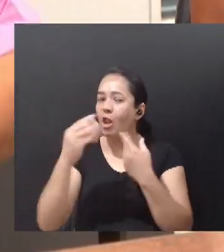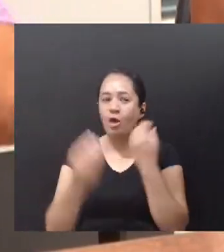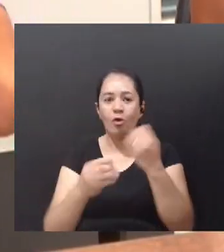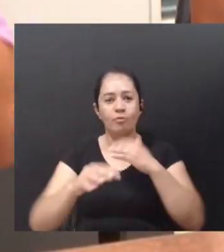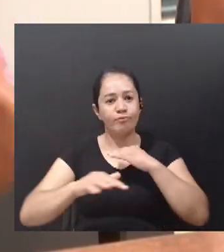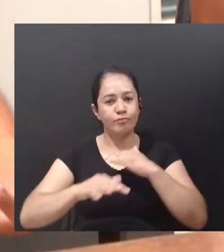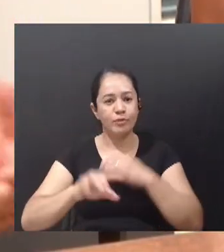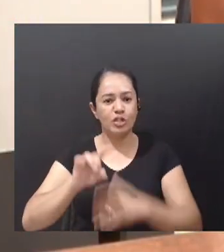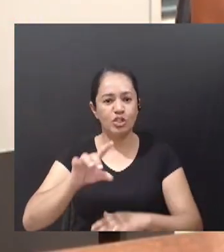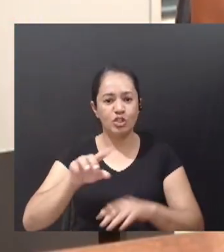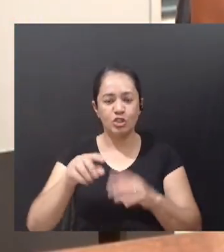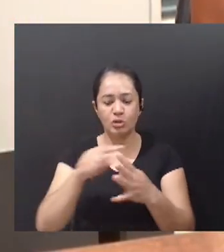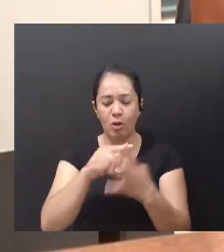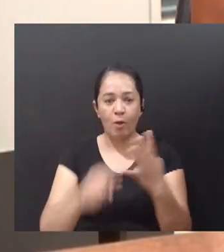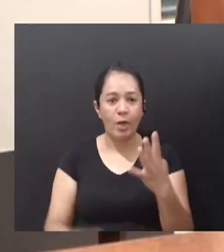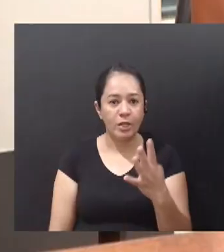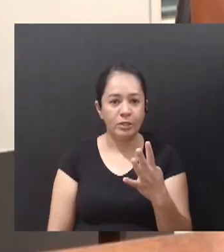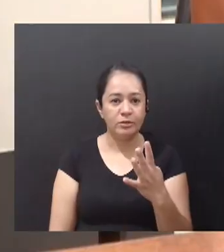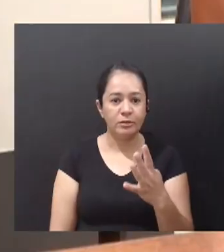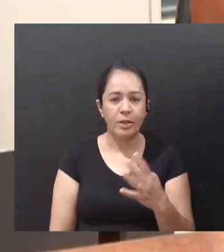elementos, como é muito mais. A gente falou aqui,